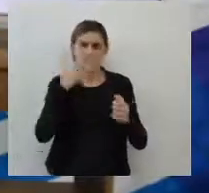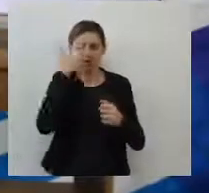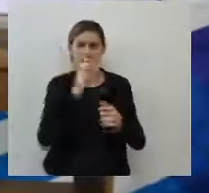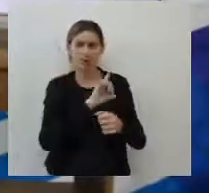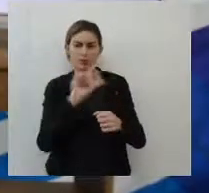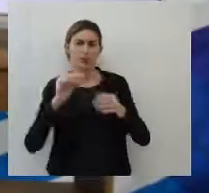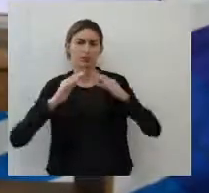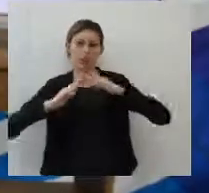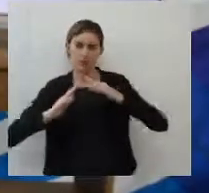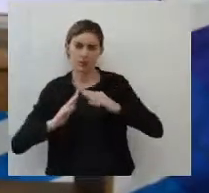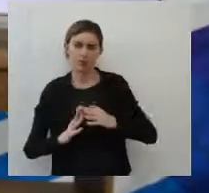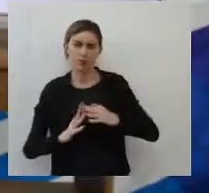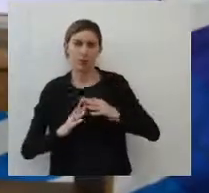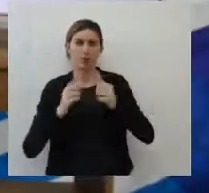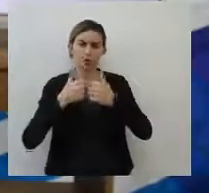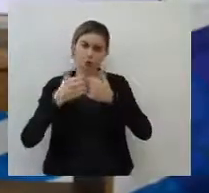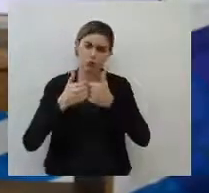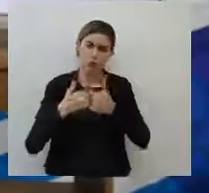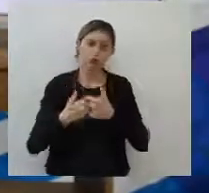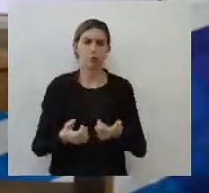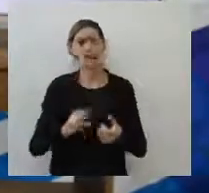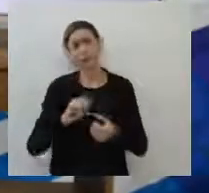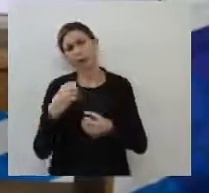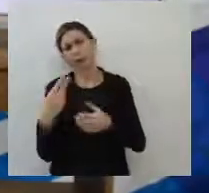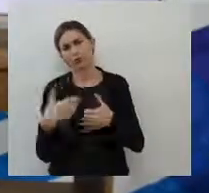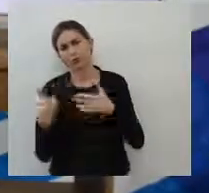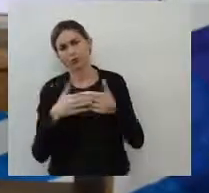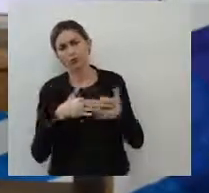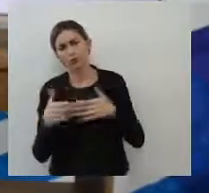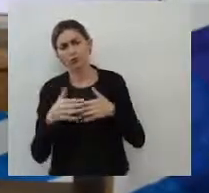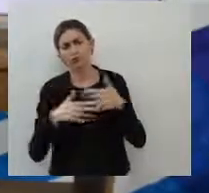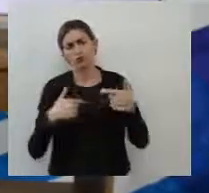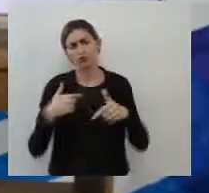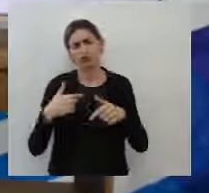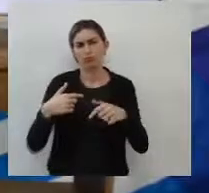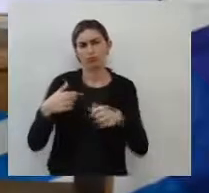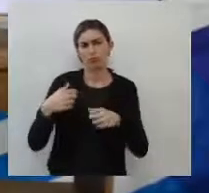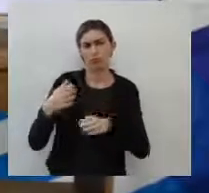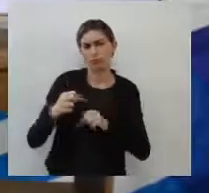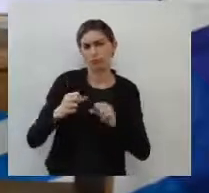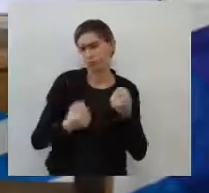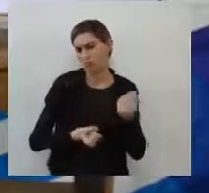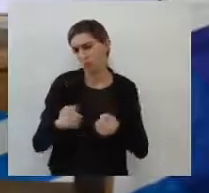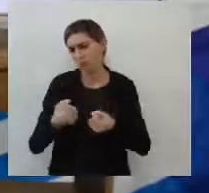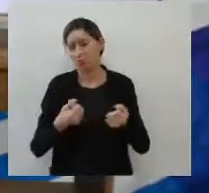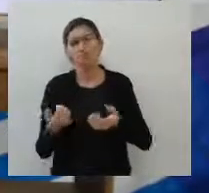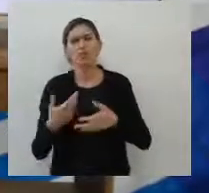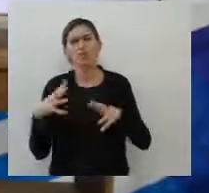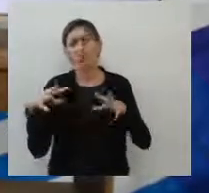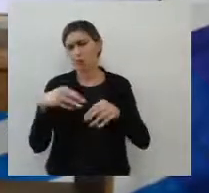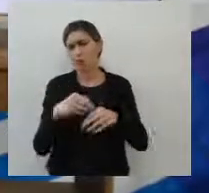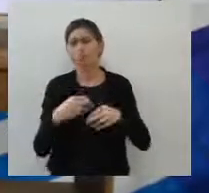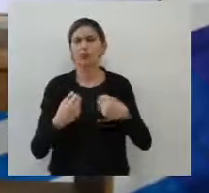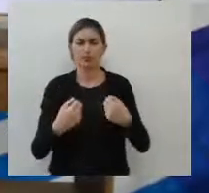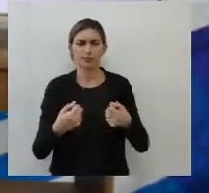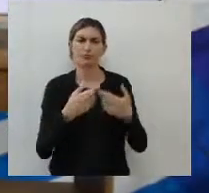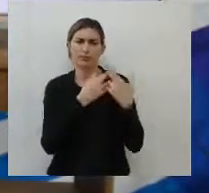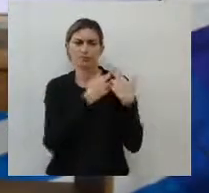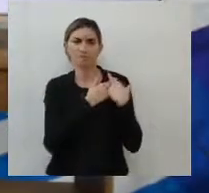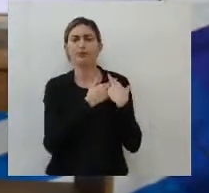casa, pega ônibus, no caso, pega qualquer tipo de transporte. Todo mundo está fazendo a sua